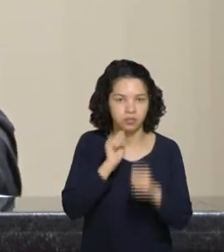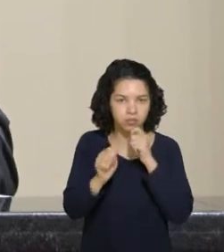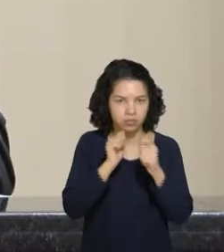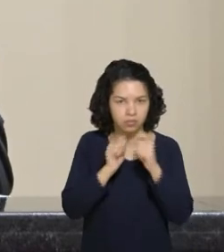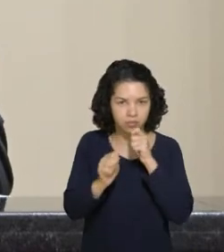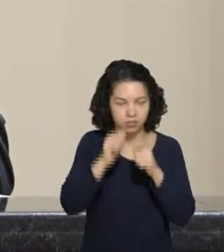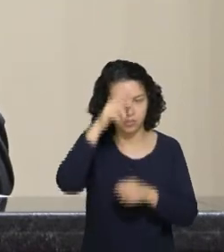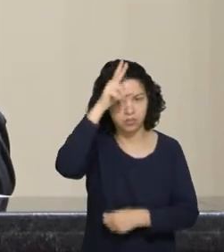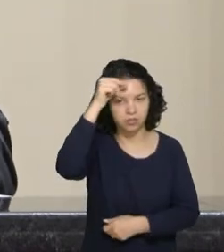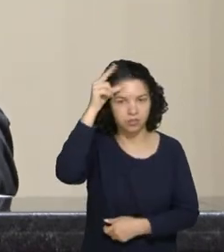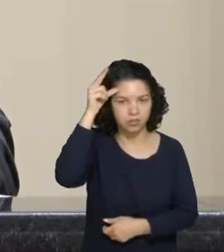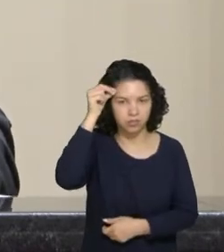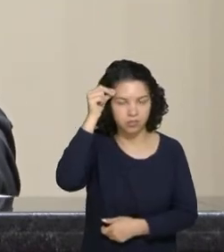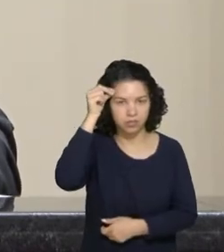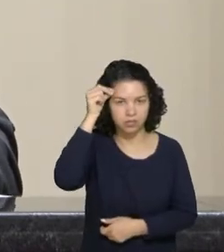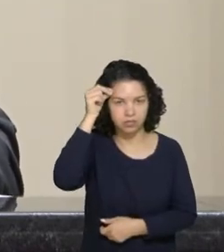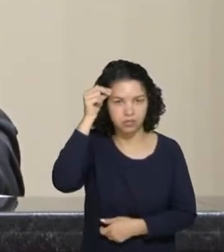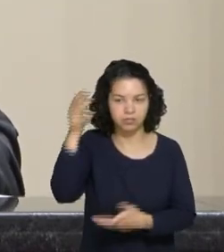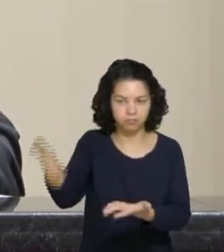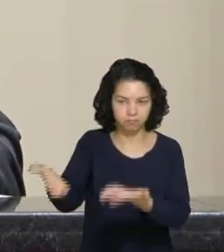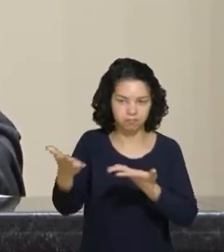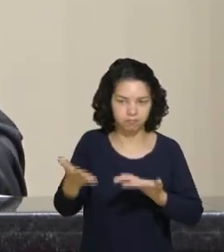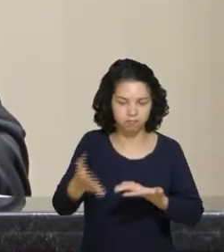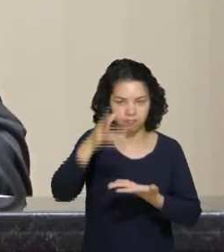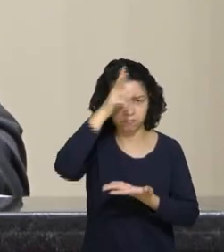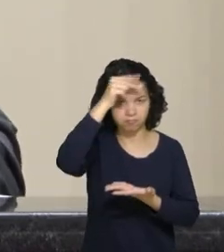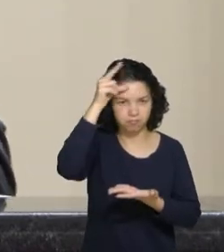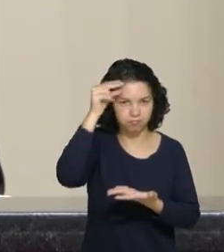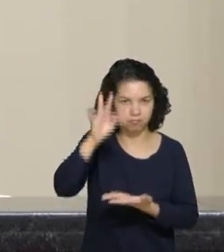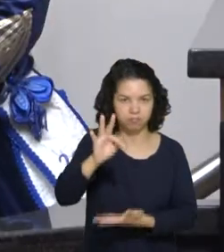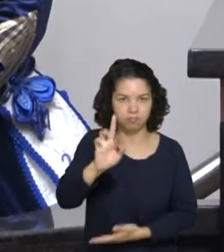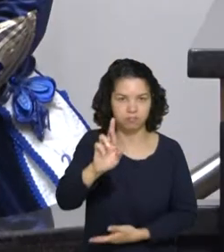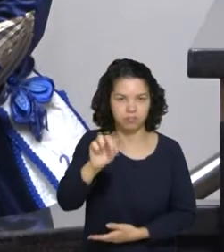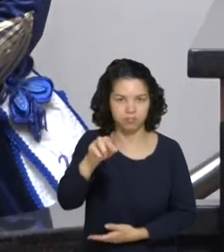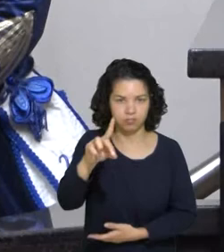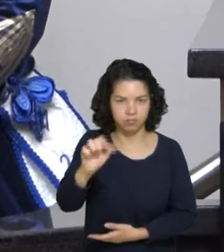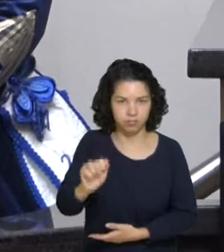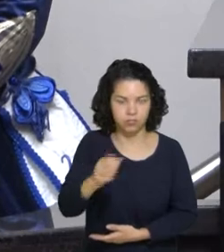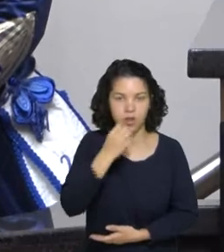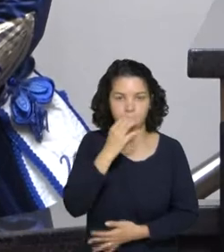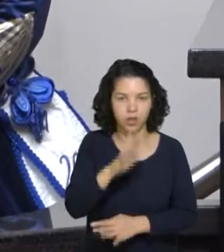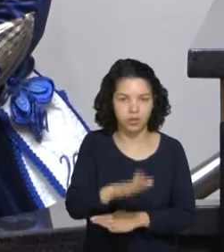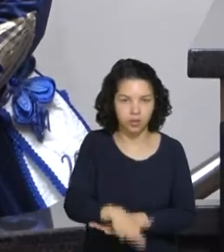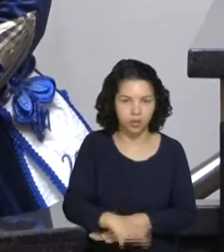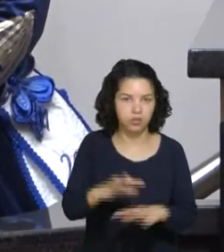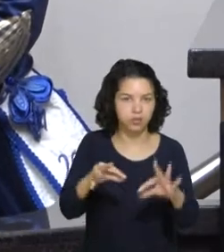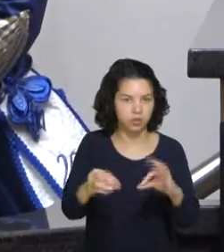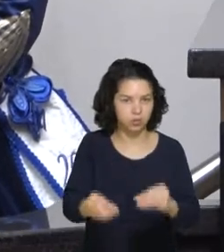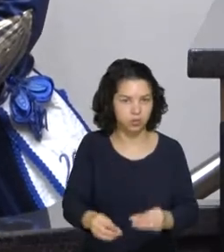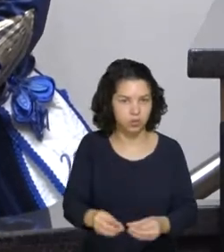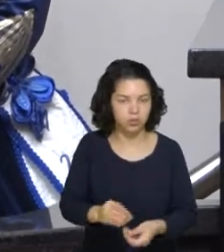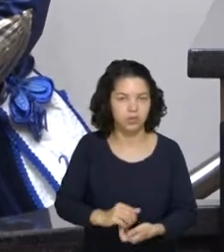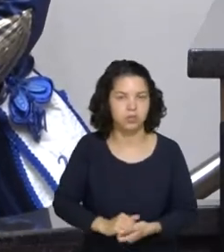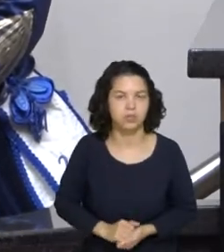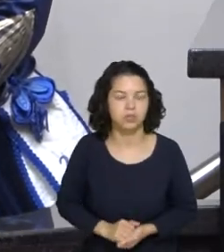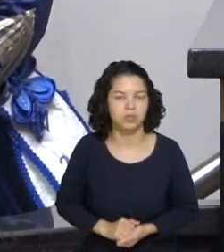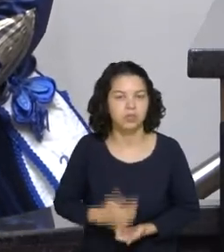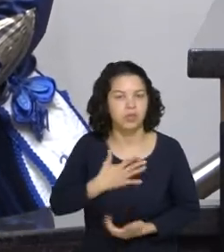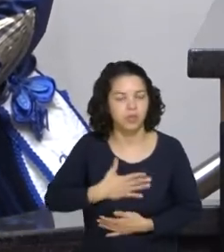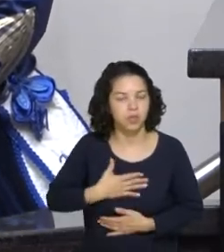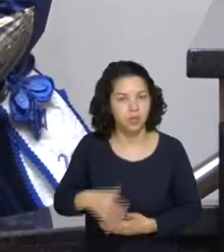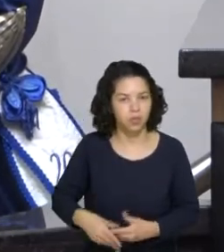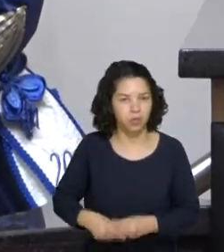nossa querida prefeita de Palmeira, Fernanda Córdova. Boa tarde a todos. Gostaria de